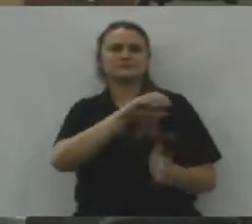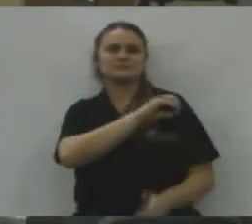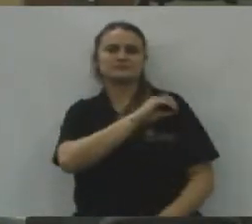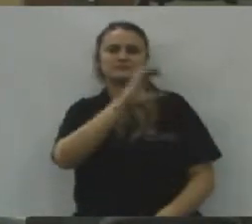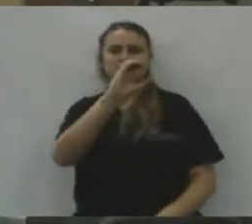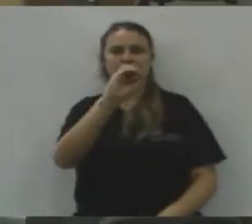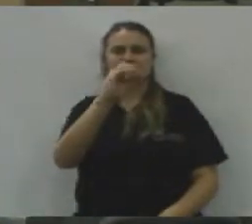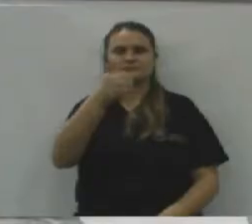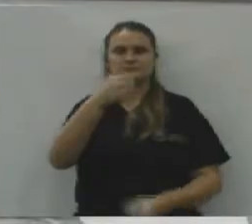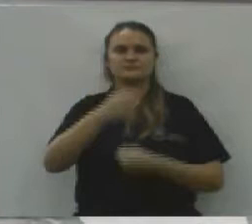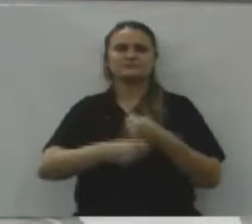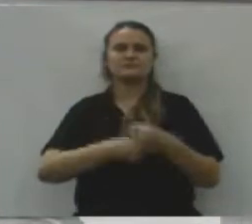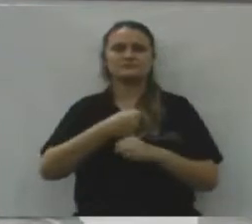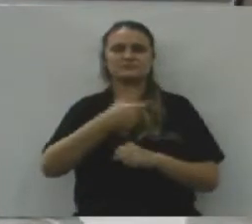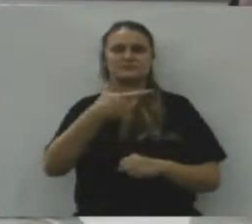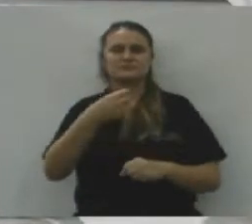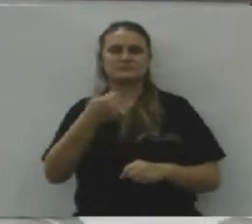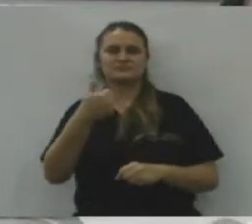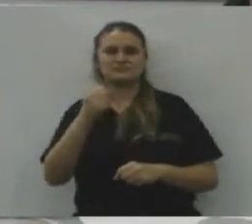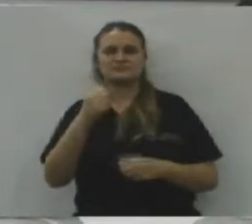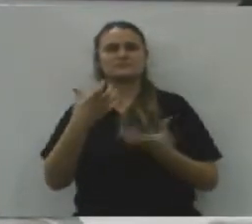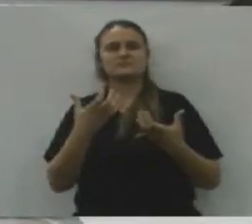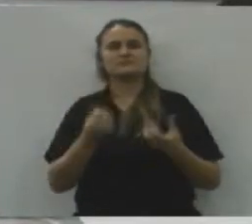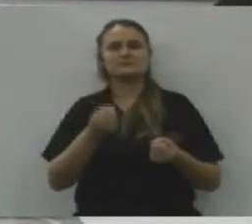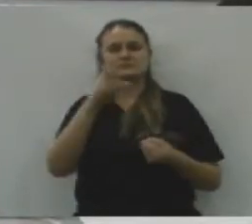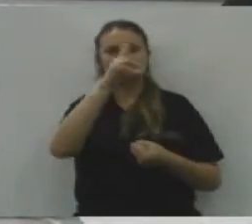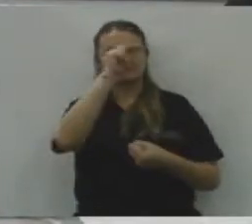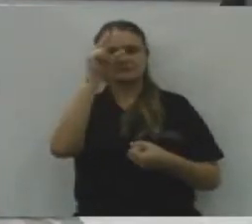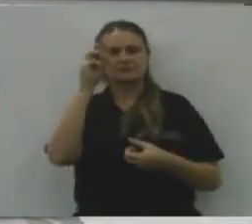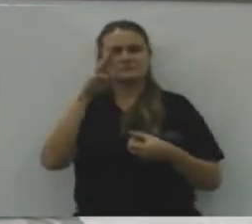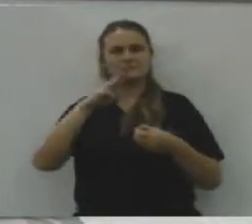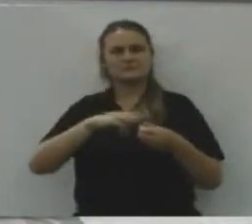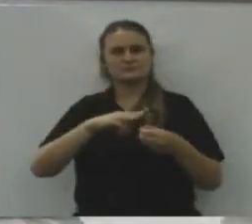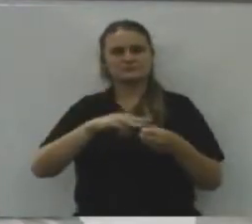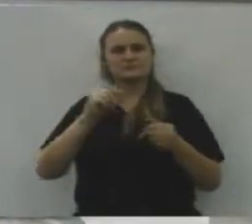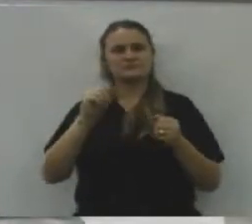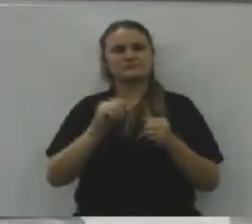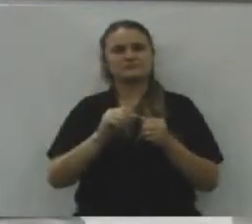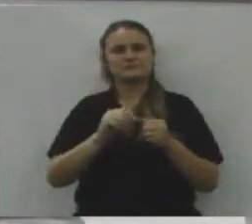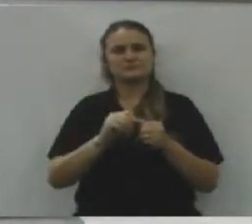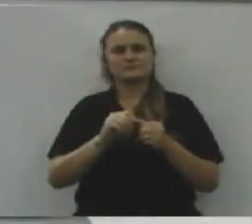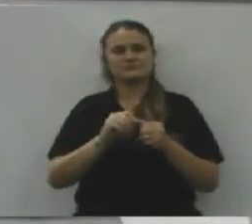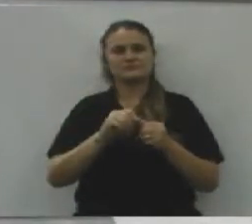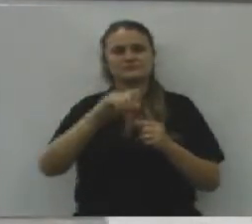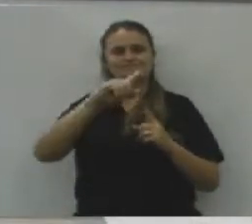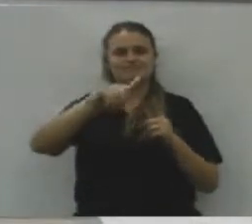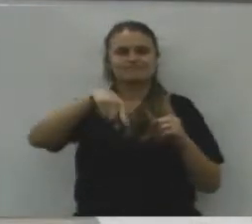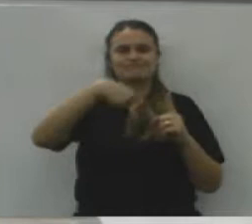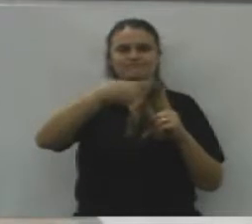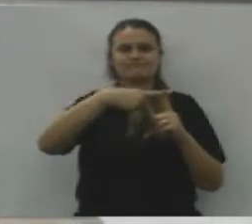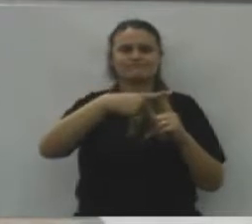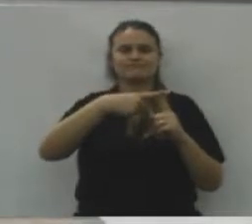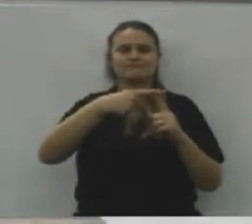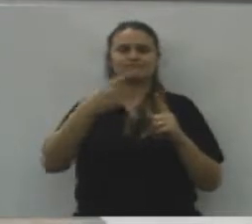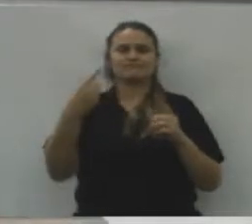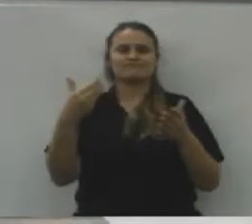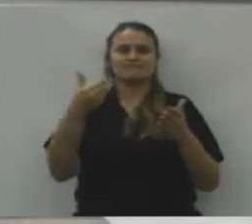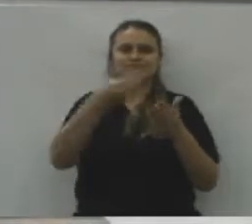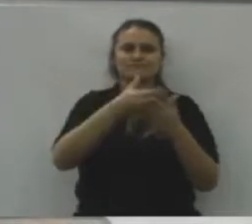número 1/2018. Autoriza o Executivo Municipal a efetuar a abertura de crédito